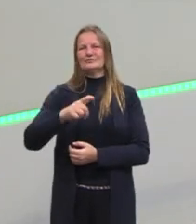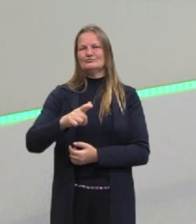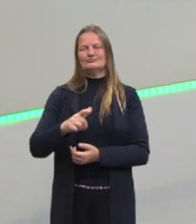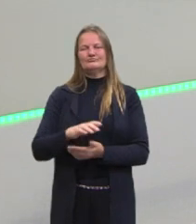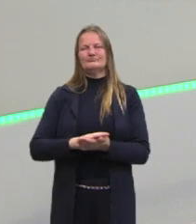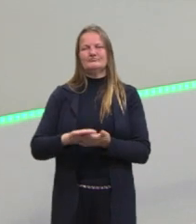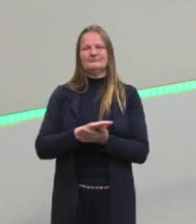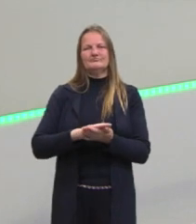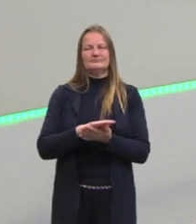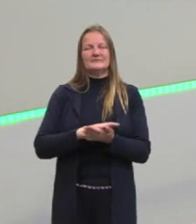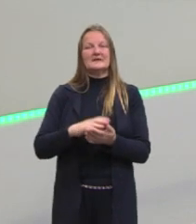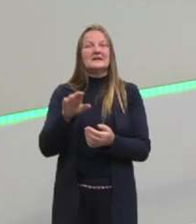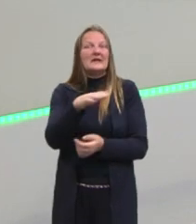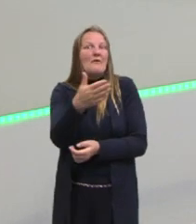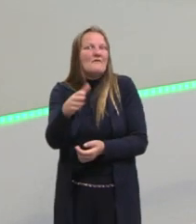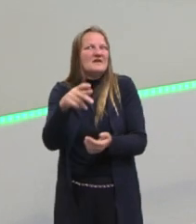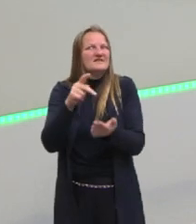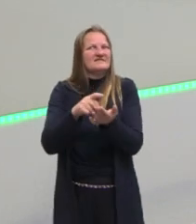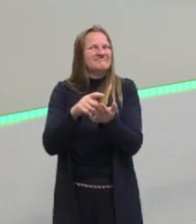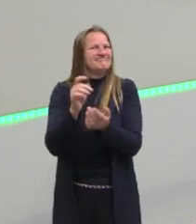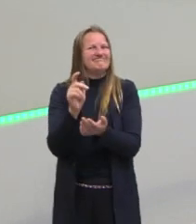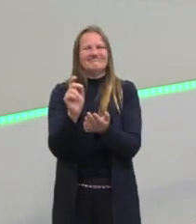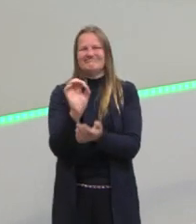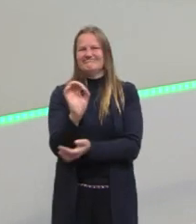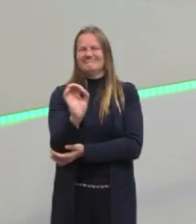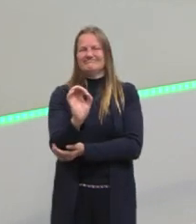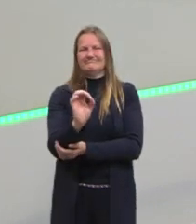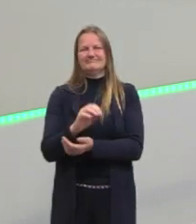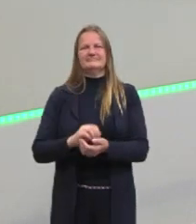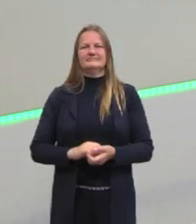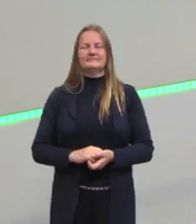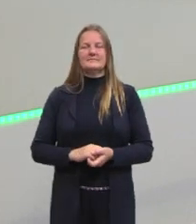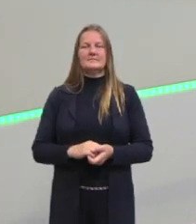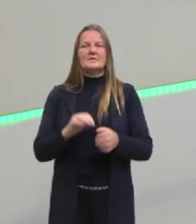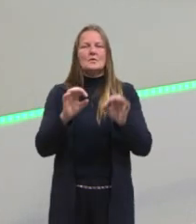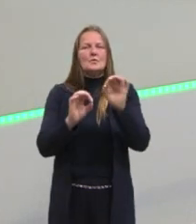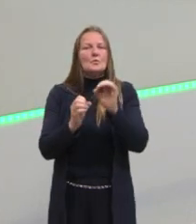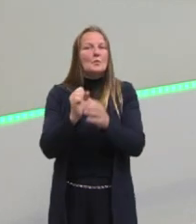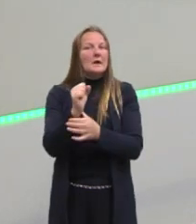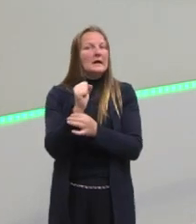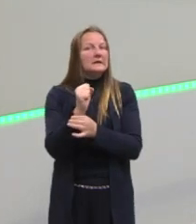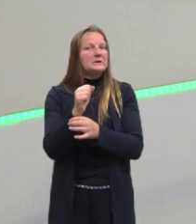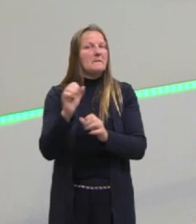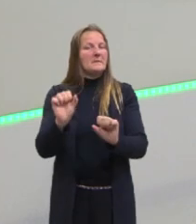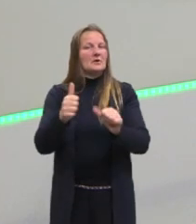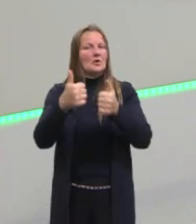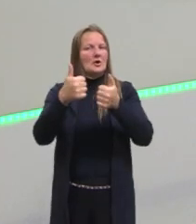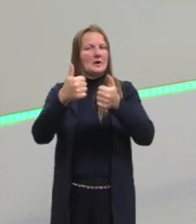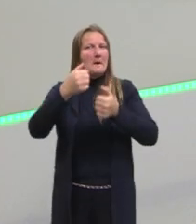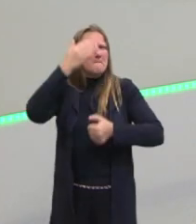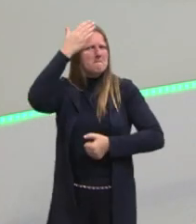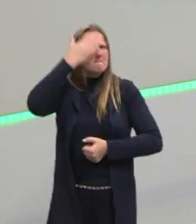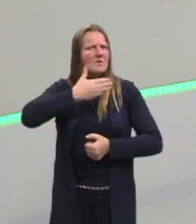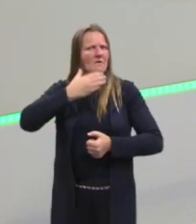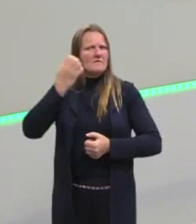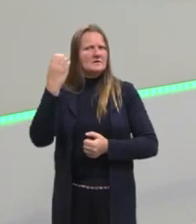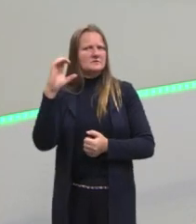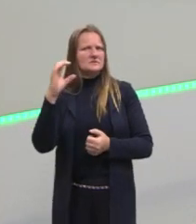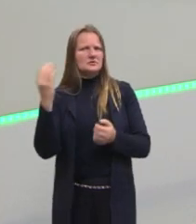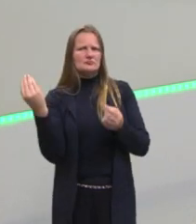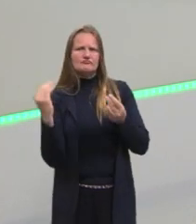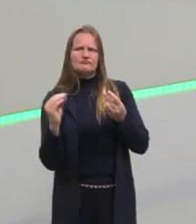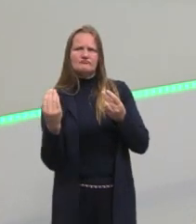que aquilo seja verdade, mas pode ser que não. Por garantia, coloca na redação apenas aquilo que